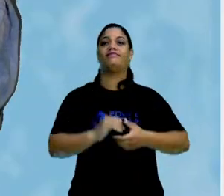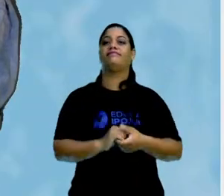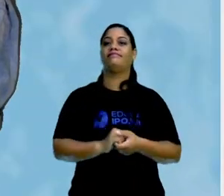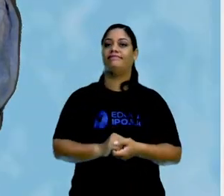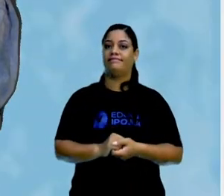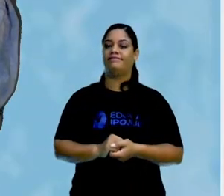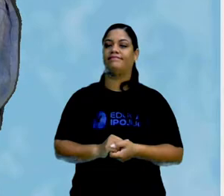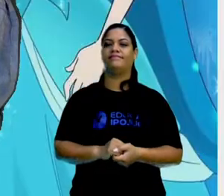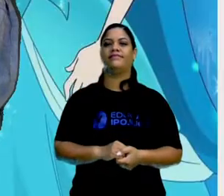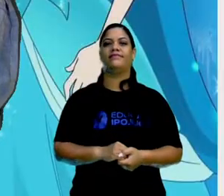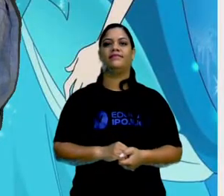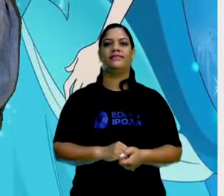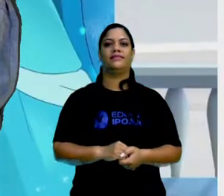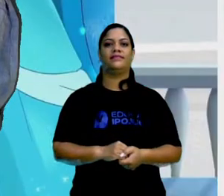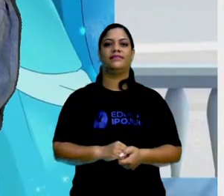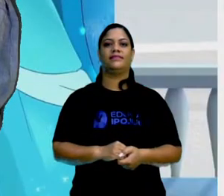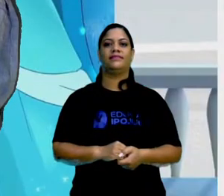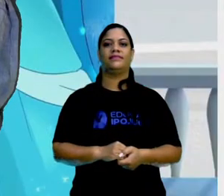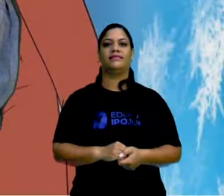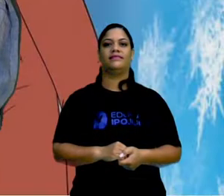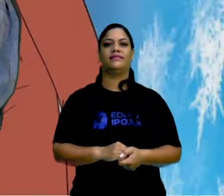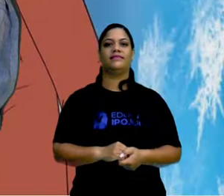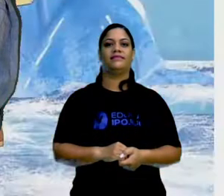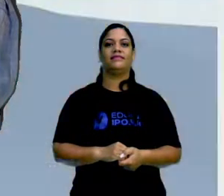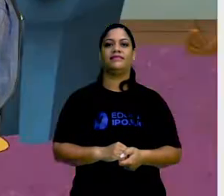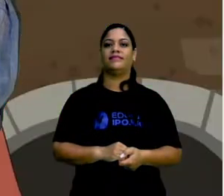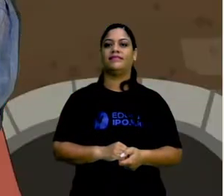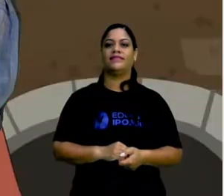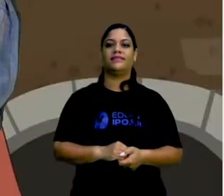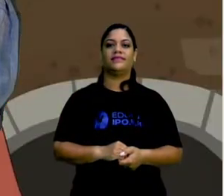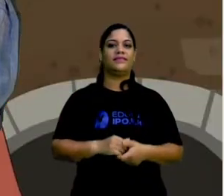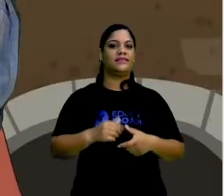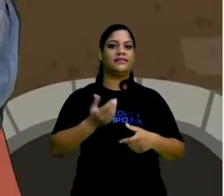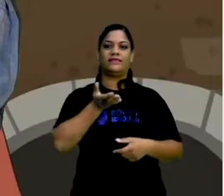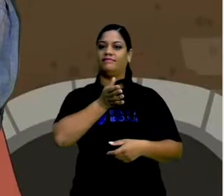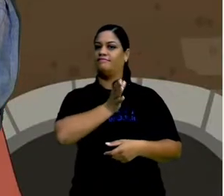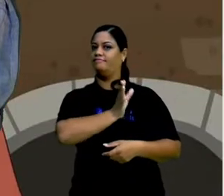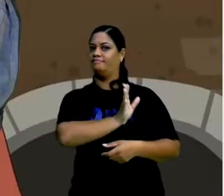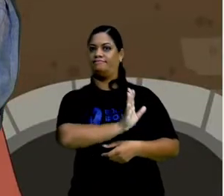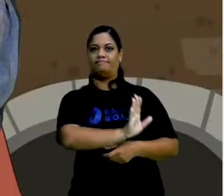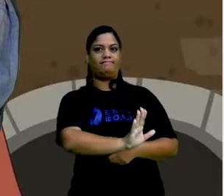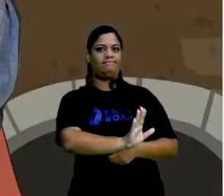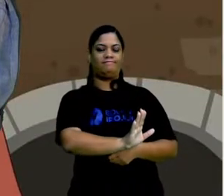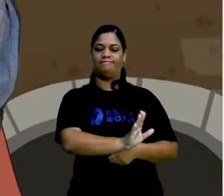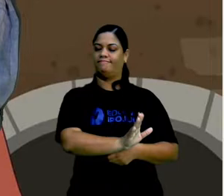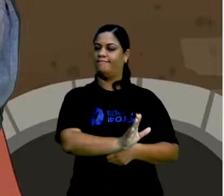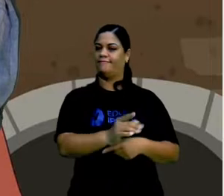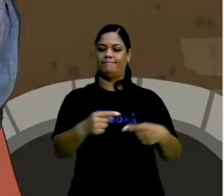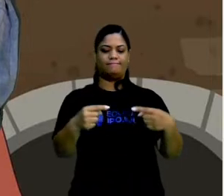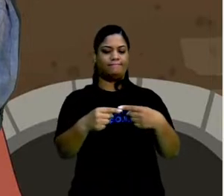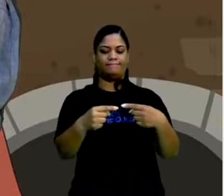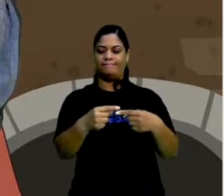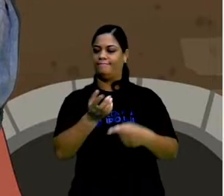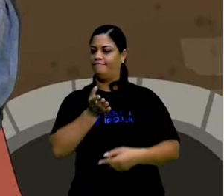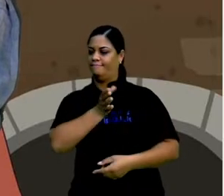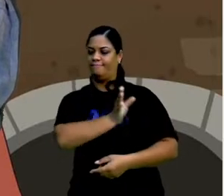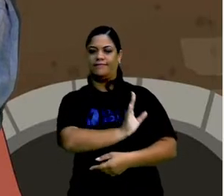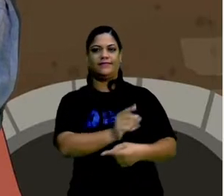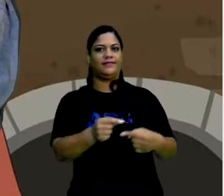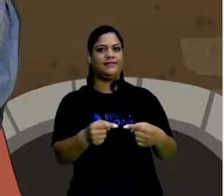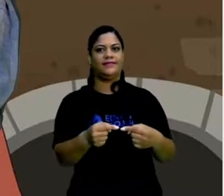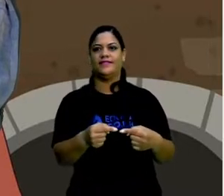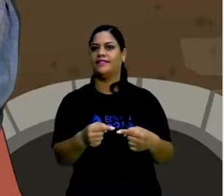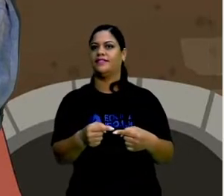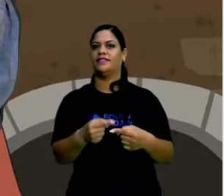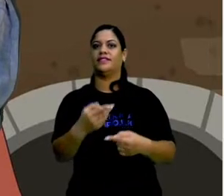Uhum. Não. A rainha não queria acordo, leiturinha. Não quis acordo quando ela